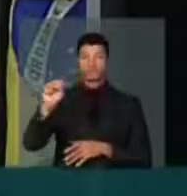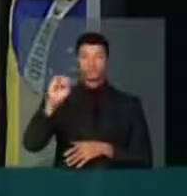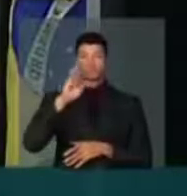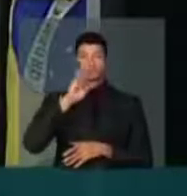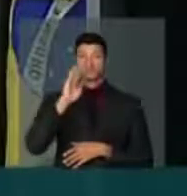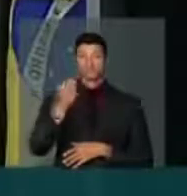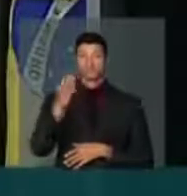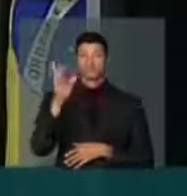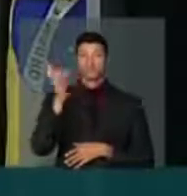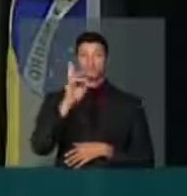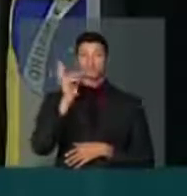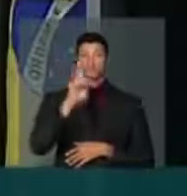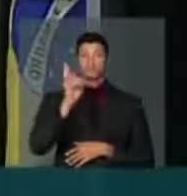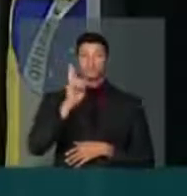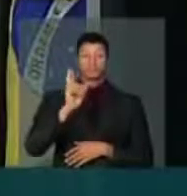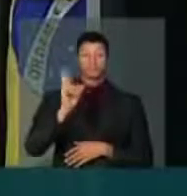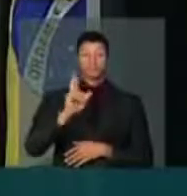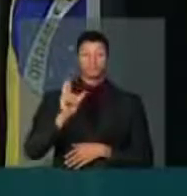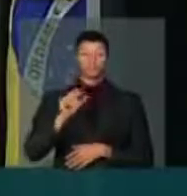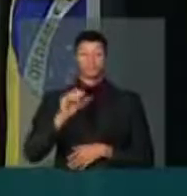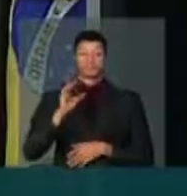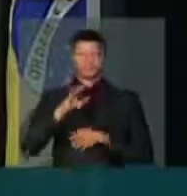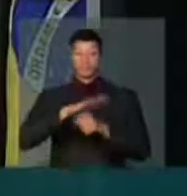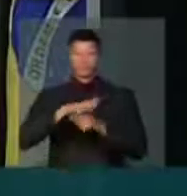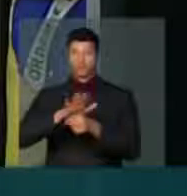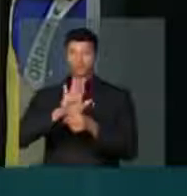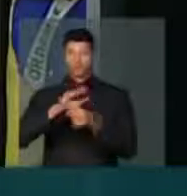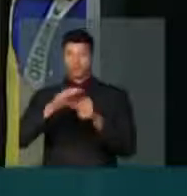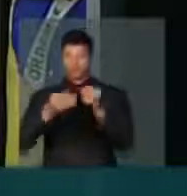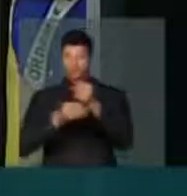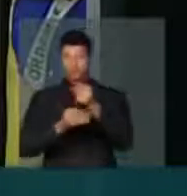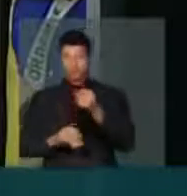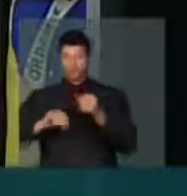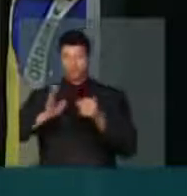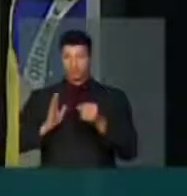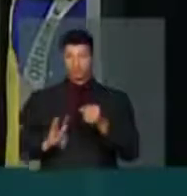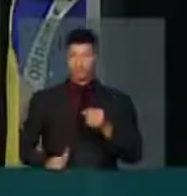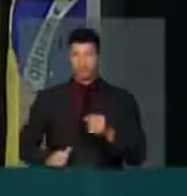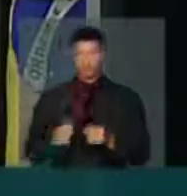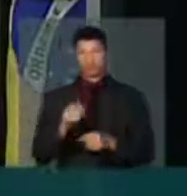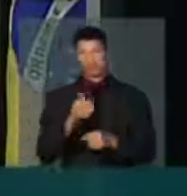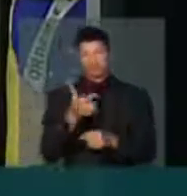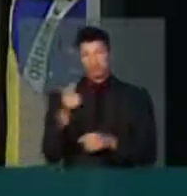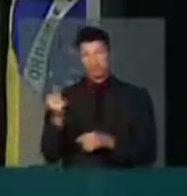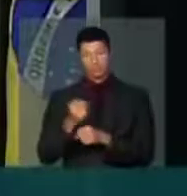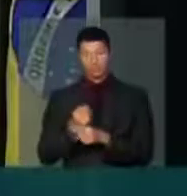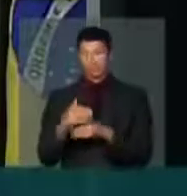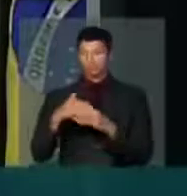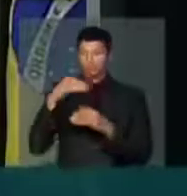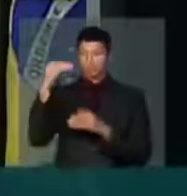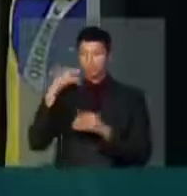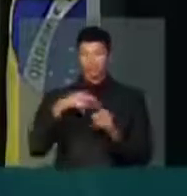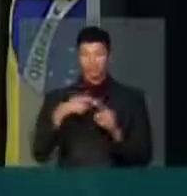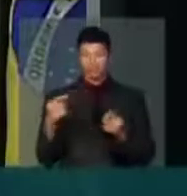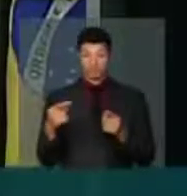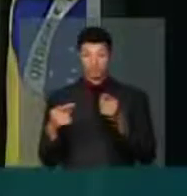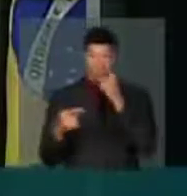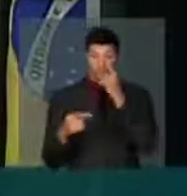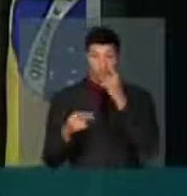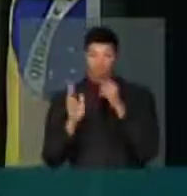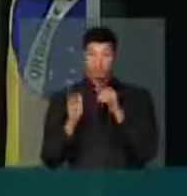508 bilhões de reais em saneamento básico nos próximos 20 anos. Contudo,